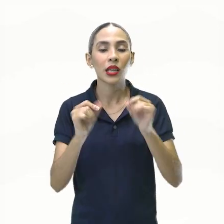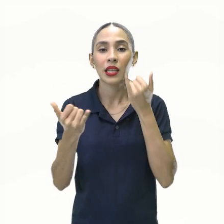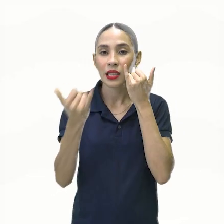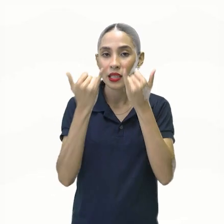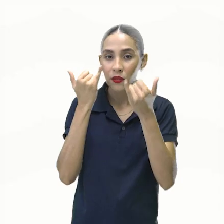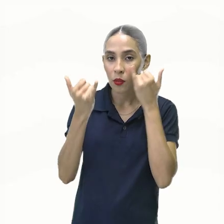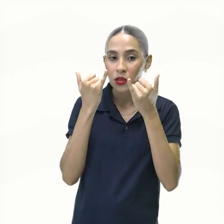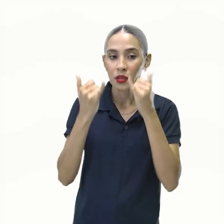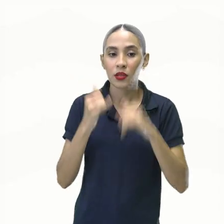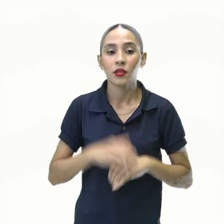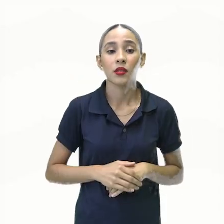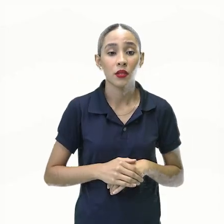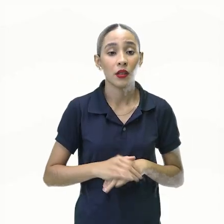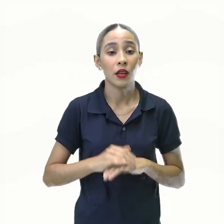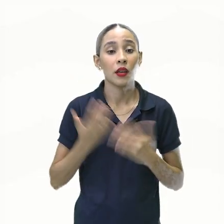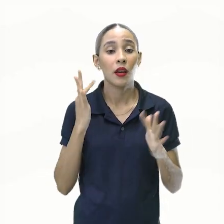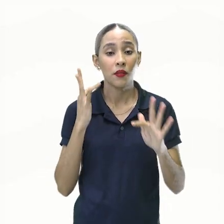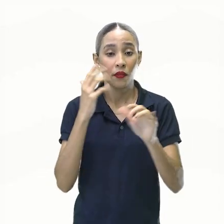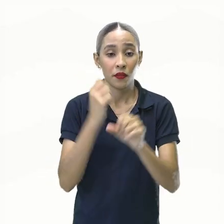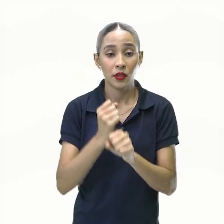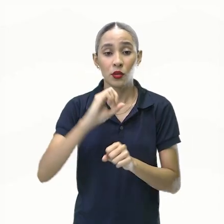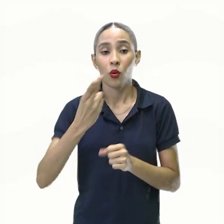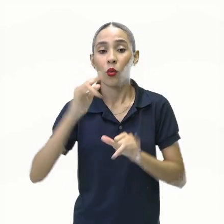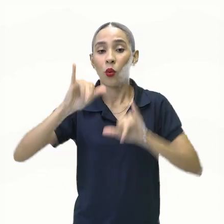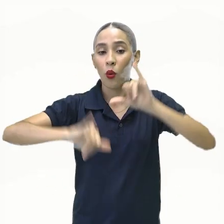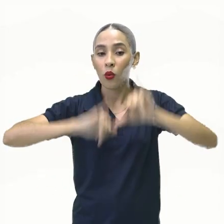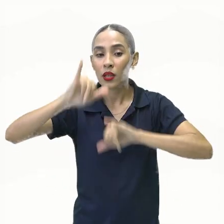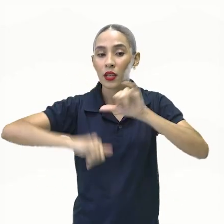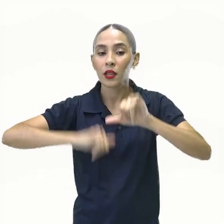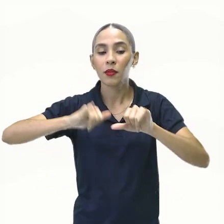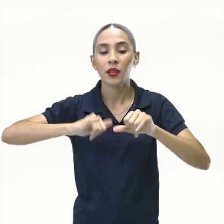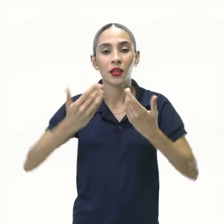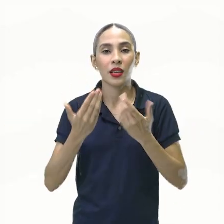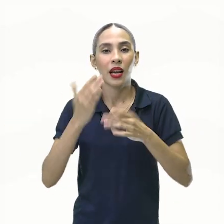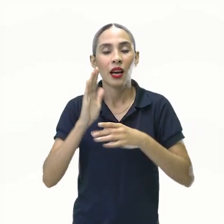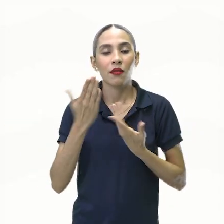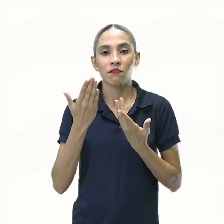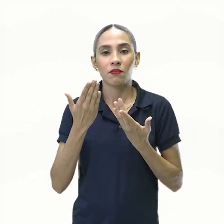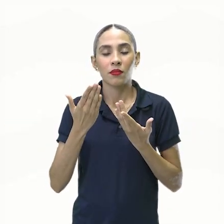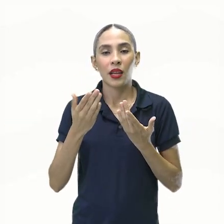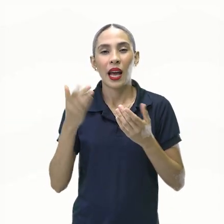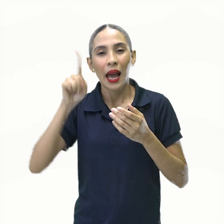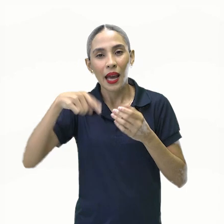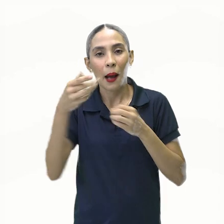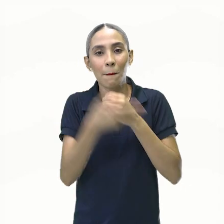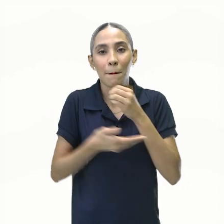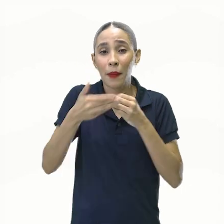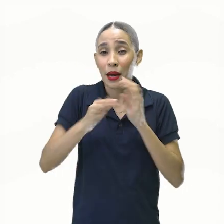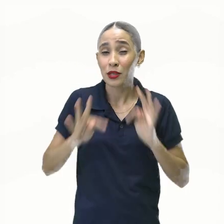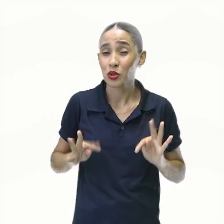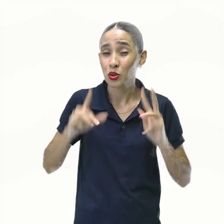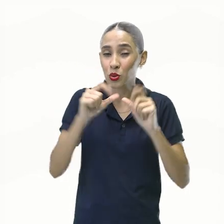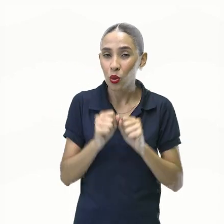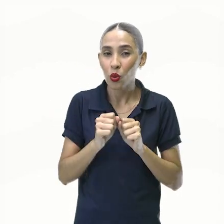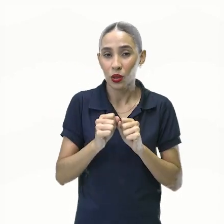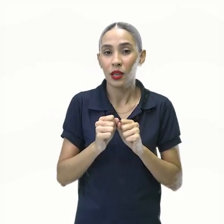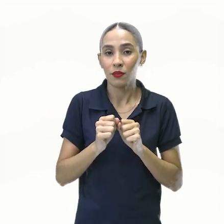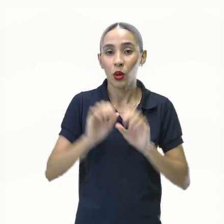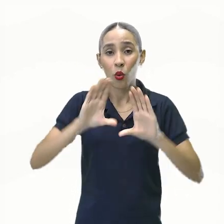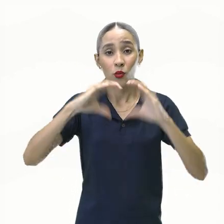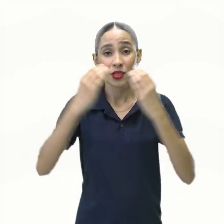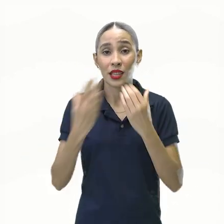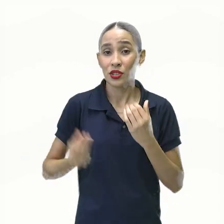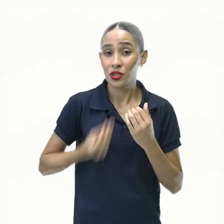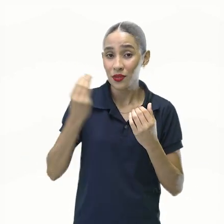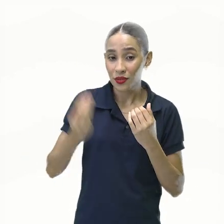essas informacionais físico-químicas, que sustentam todos os seres, especialmente a Terra viva,